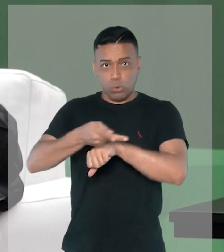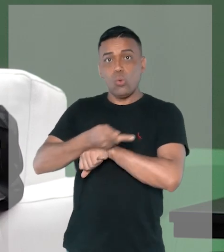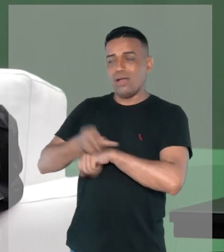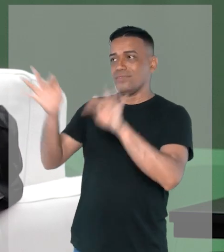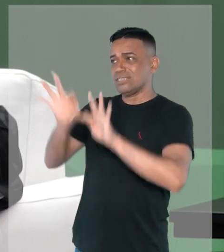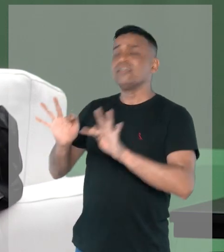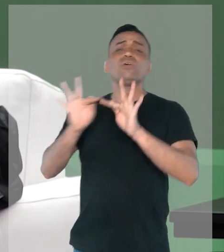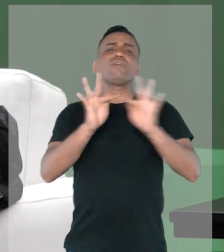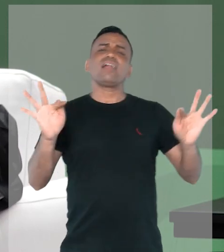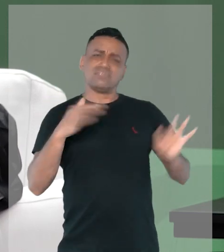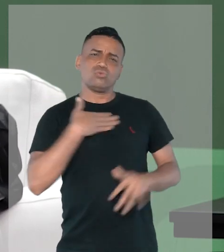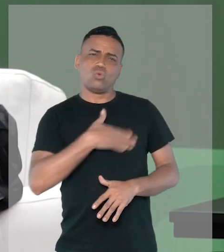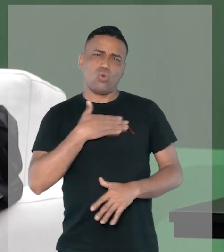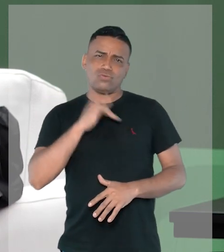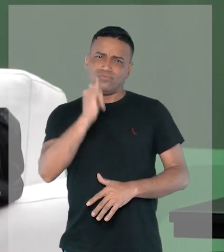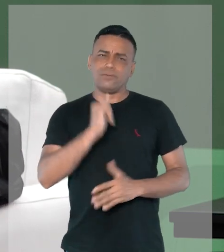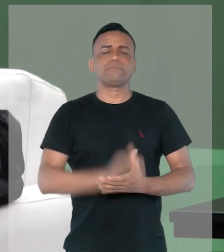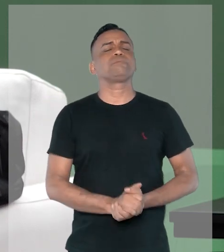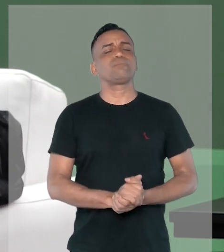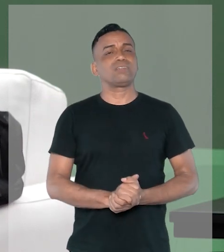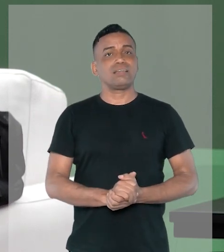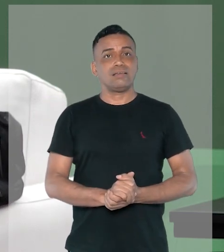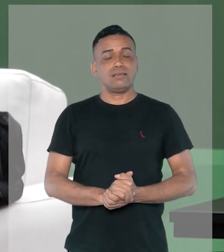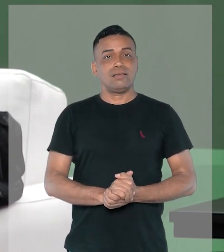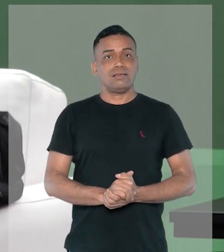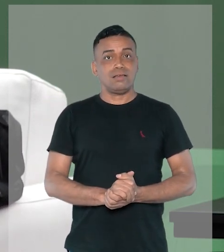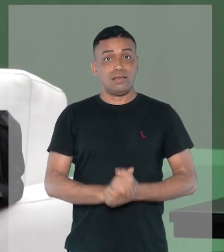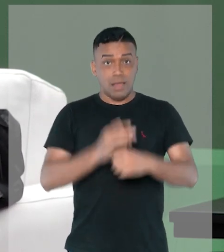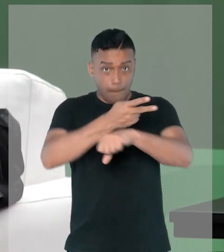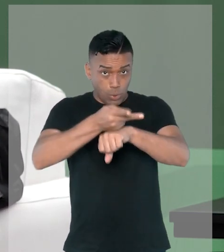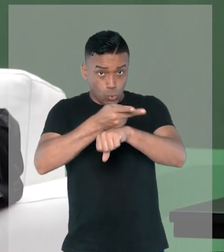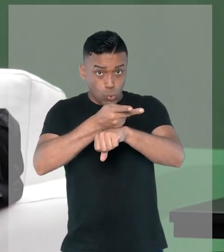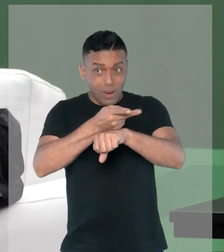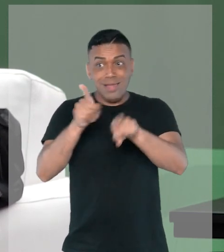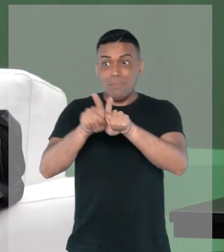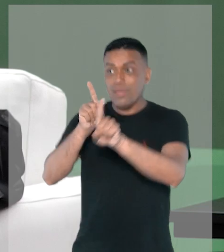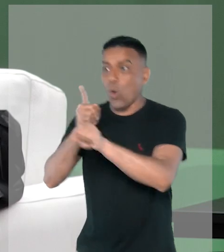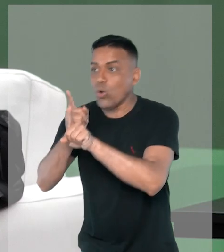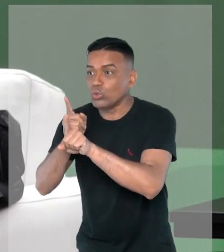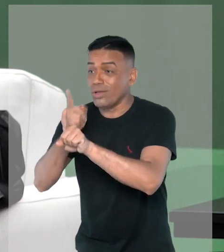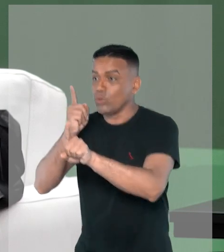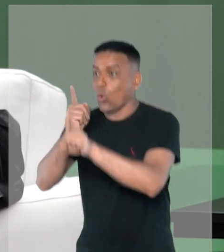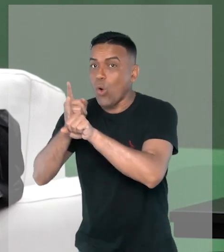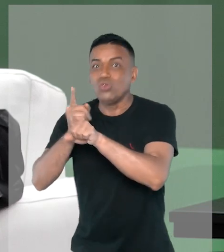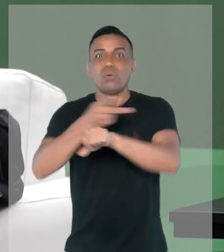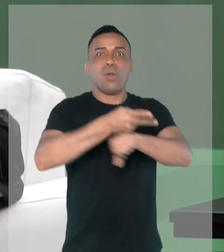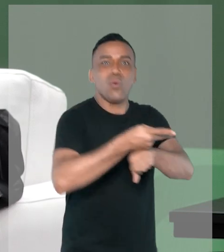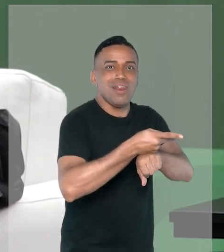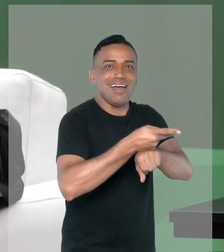que eu gosto muito, que diz o seguinte: a procura é o encontro, e o encontro é a